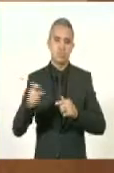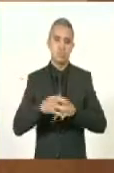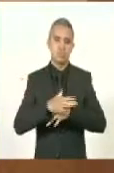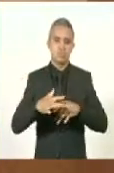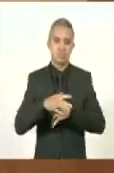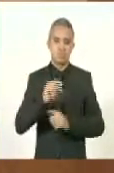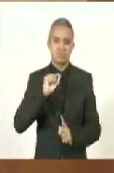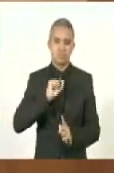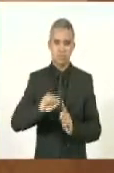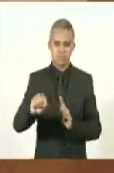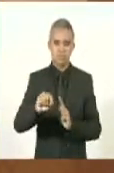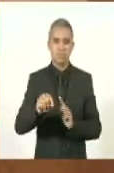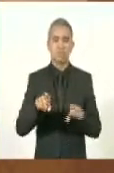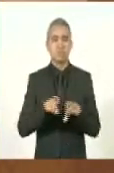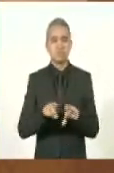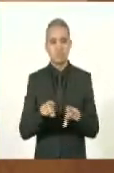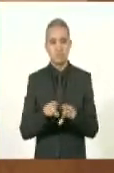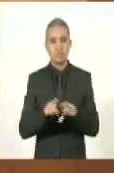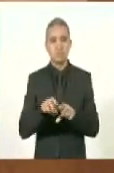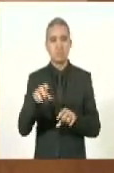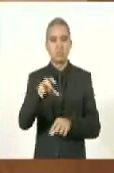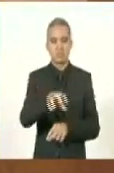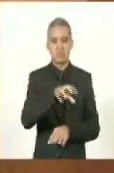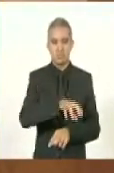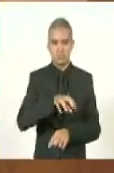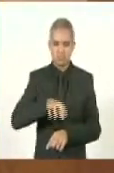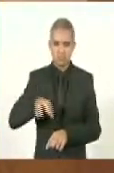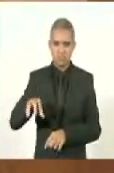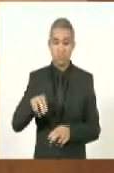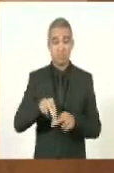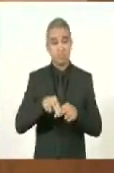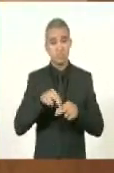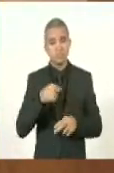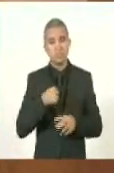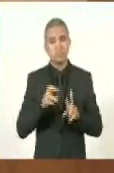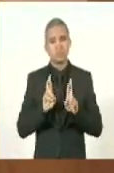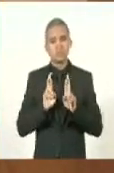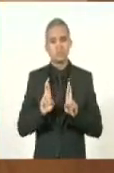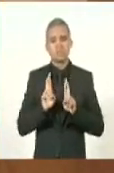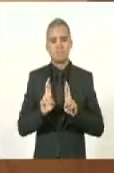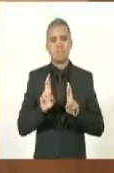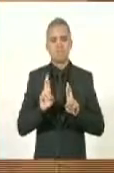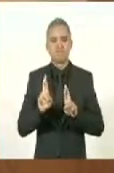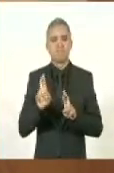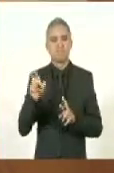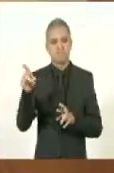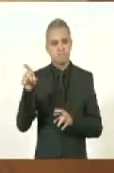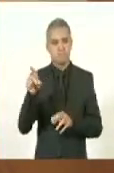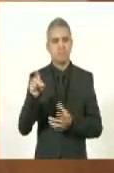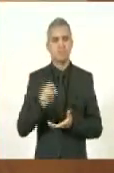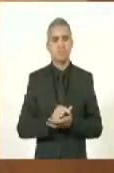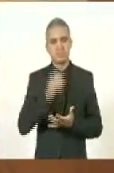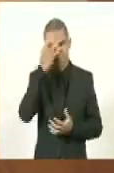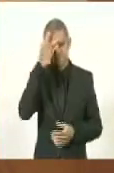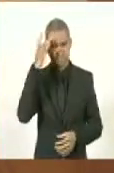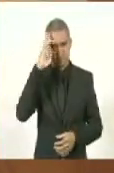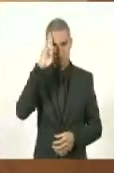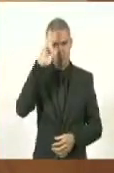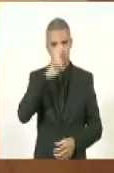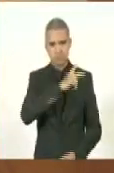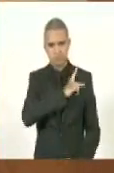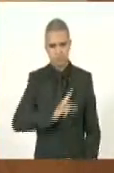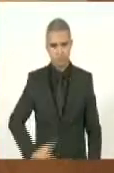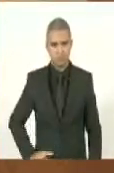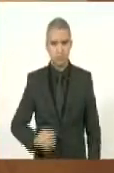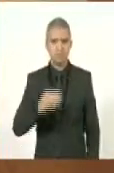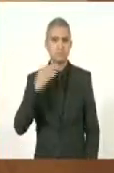vizinhos. Fica feito o registro e tenho a expectativa de que a superintendência do Banco do Brasil, a direção do Banco do Brasil, tenha